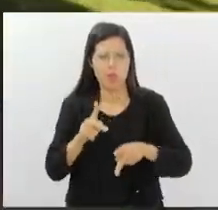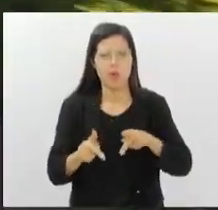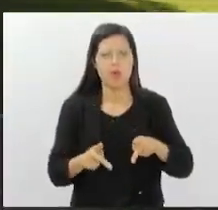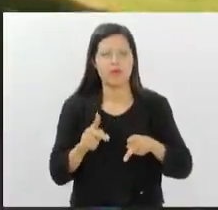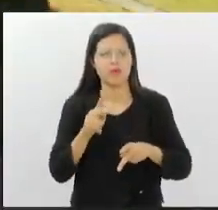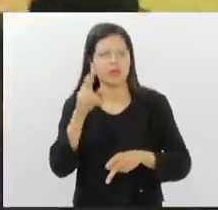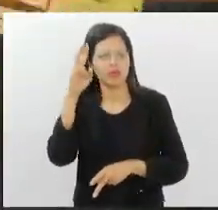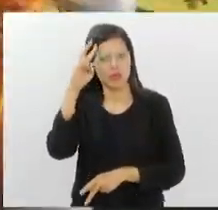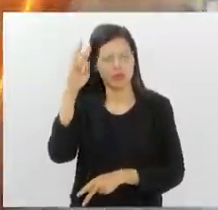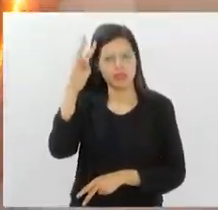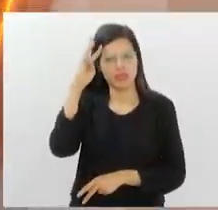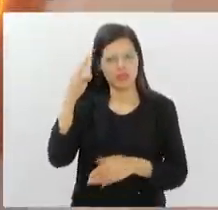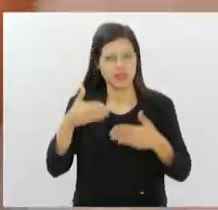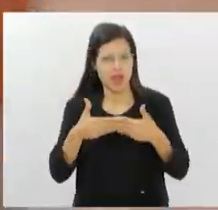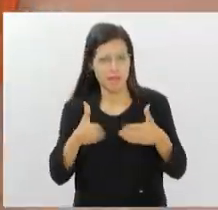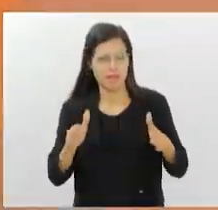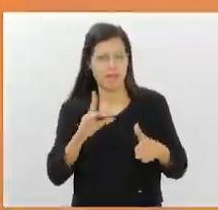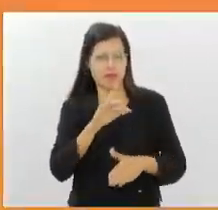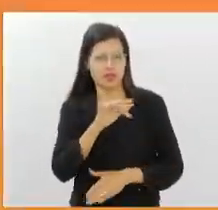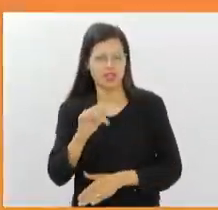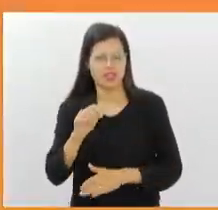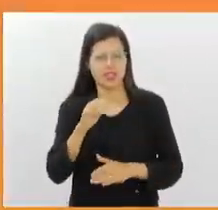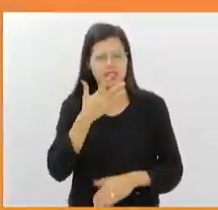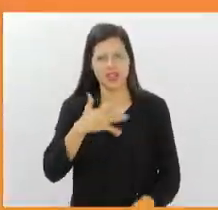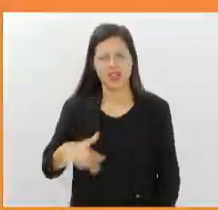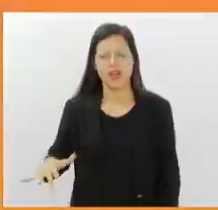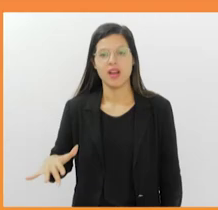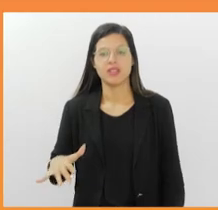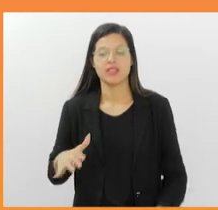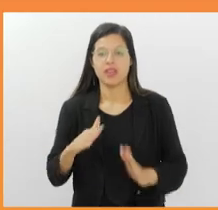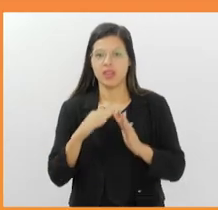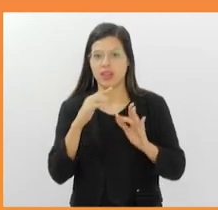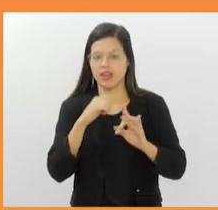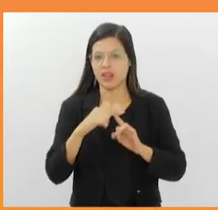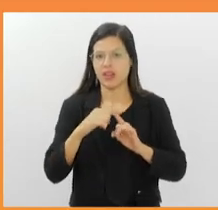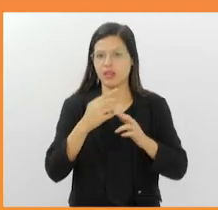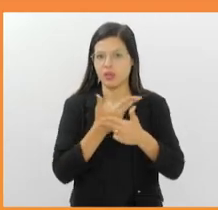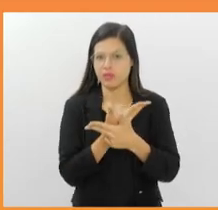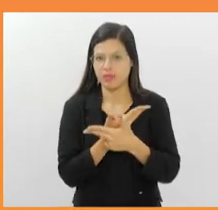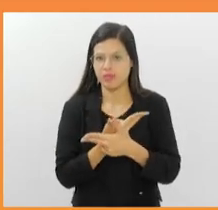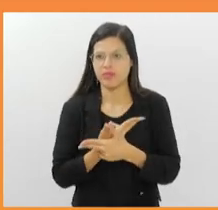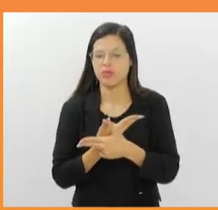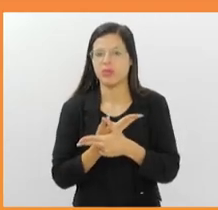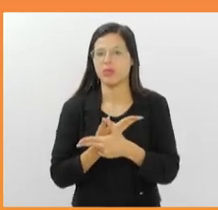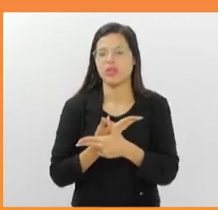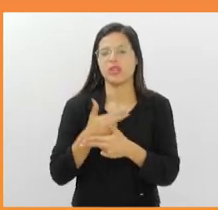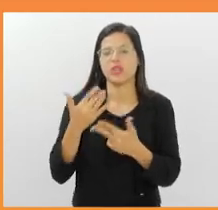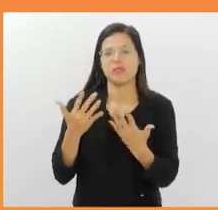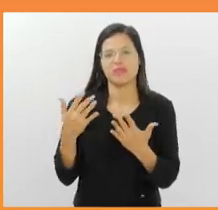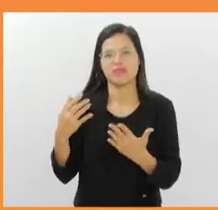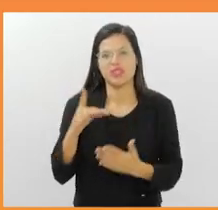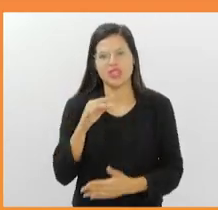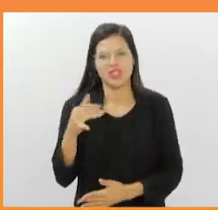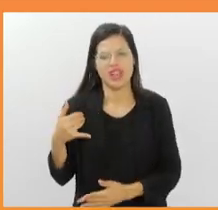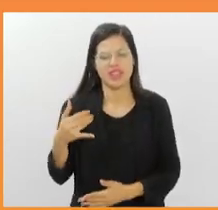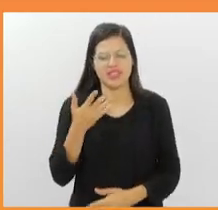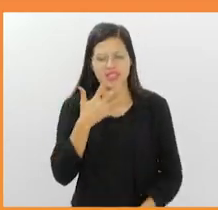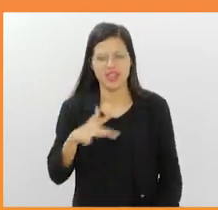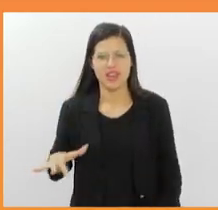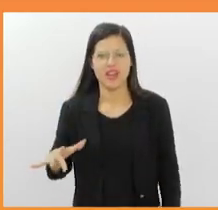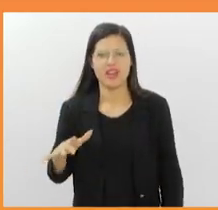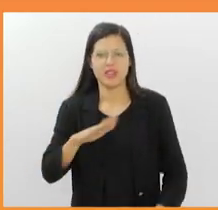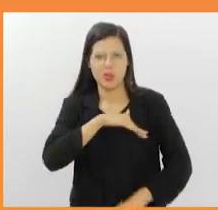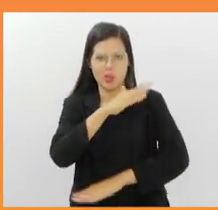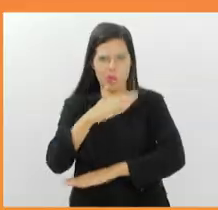Dia das Crianças. Santuário do Cristo Redentor festeja Dia das Crianças no Morro da Providência. O Bom Dia